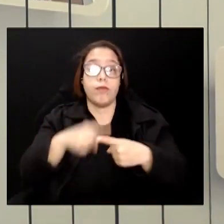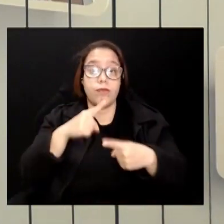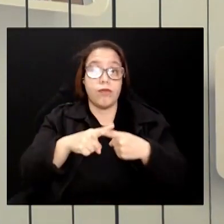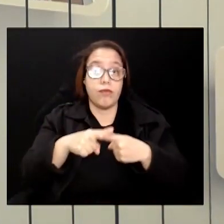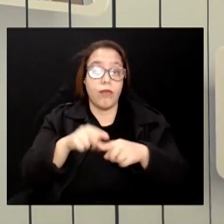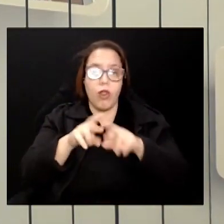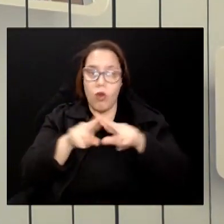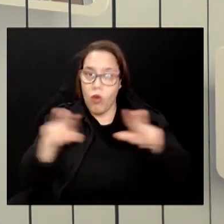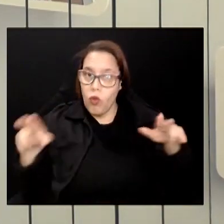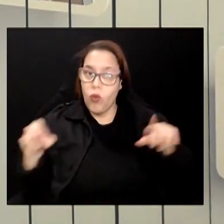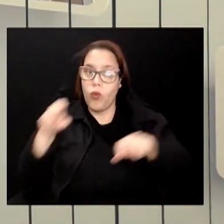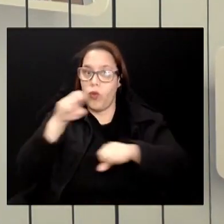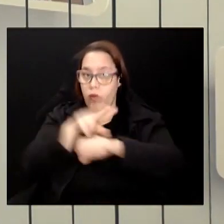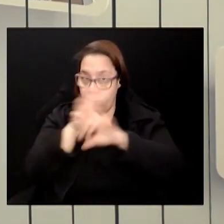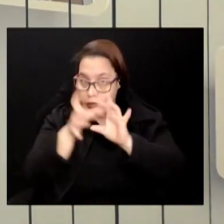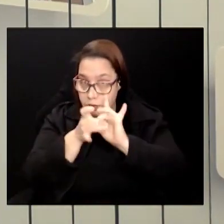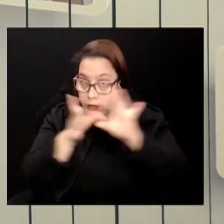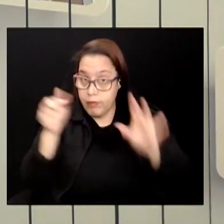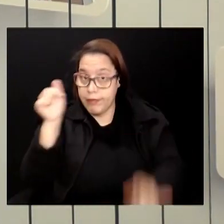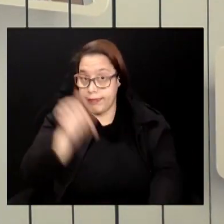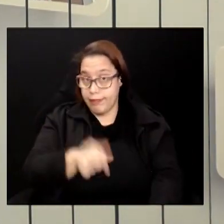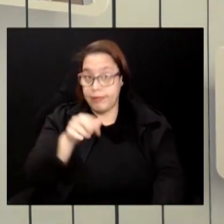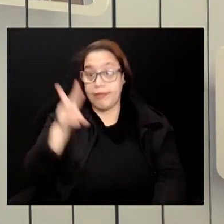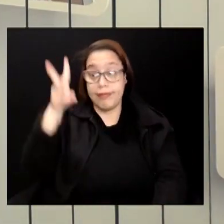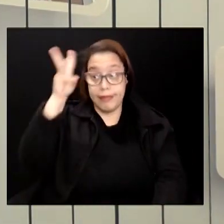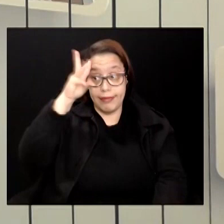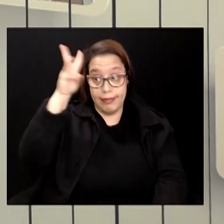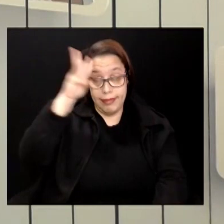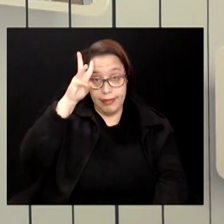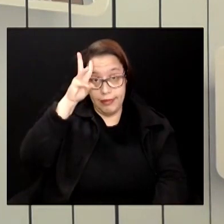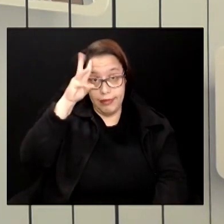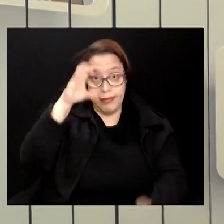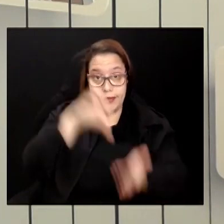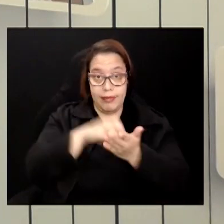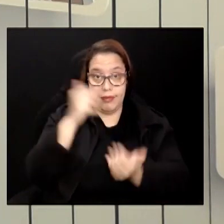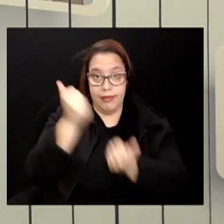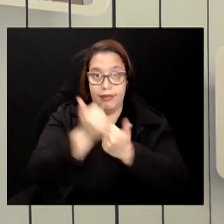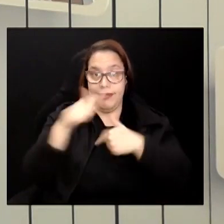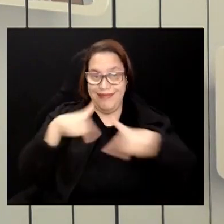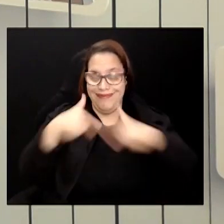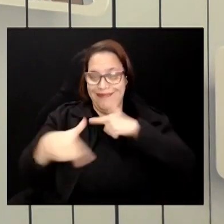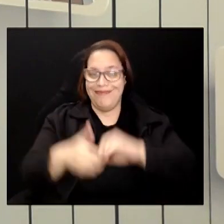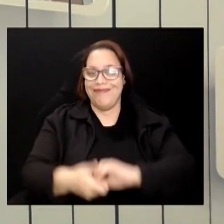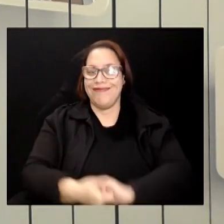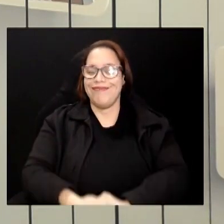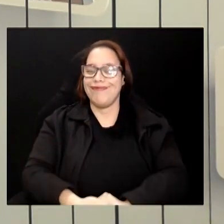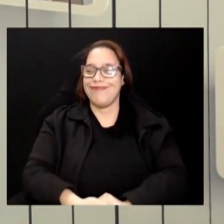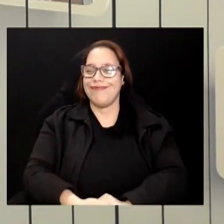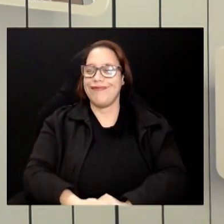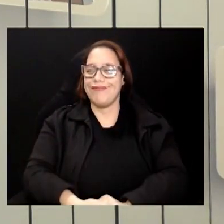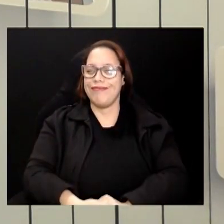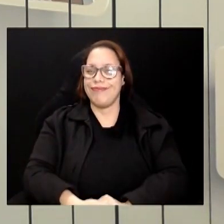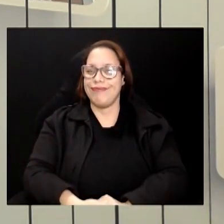vagas disponíveis nesta terça-feira no Centro Público de Apoio ao Trabalhador de Campinas.